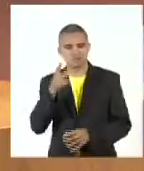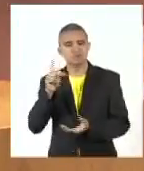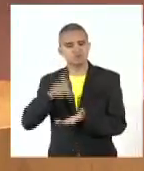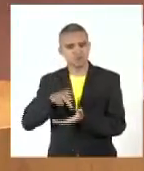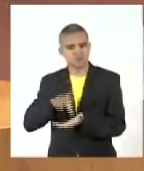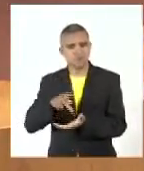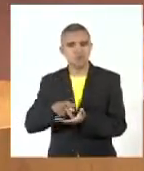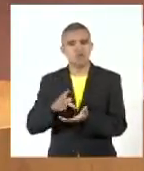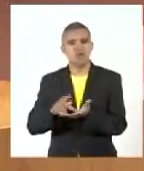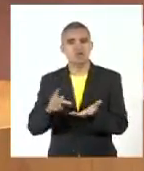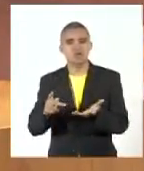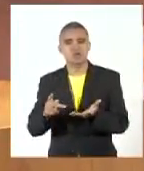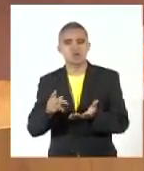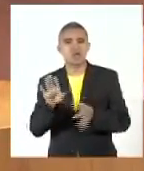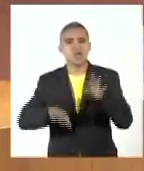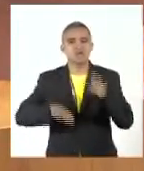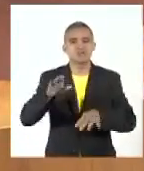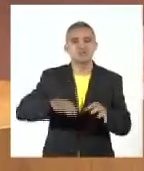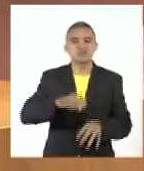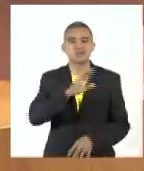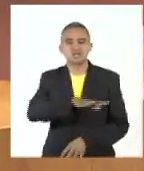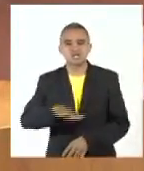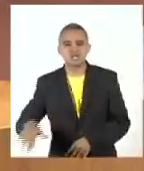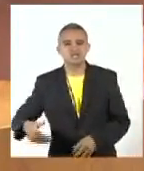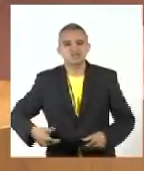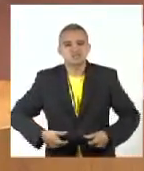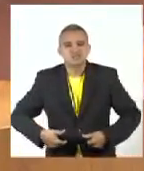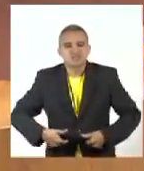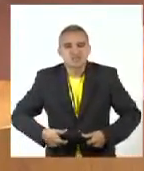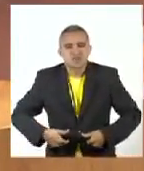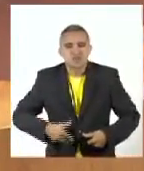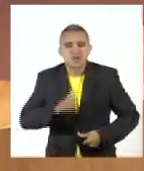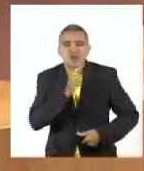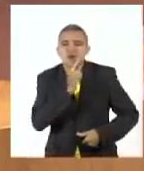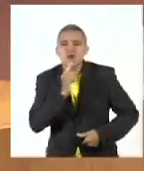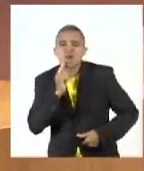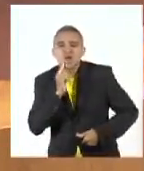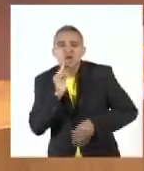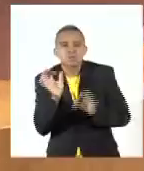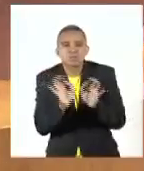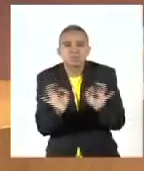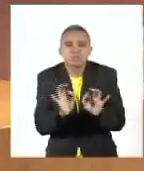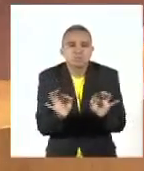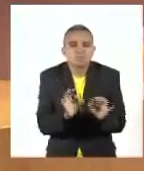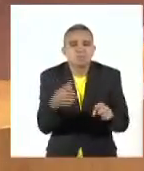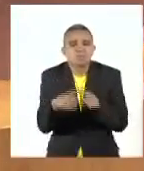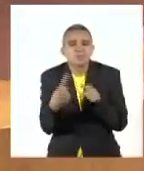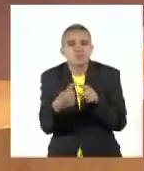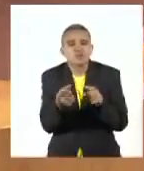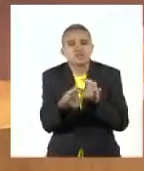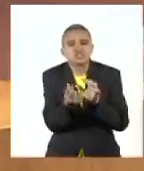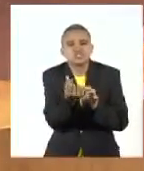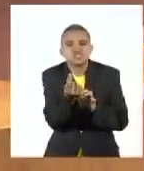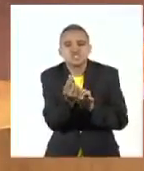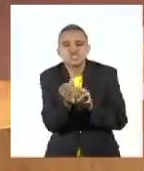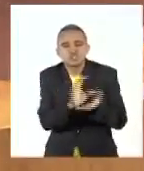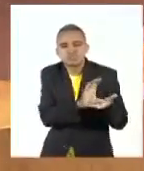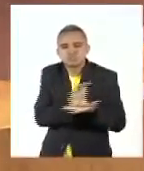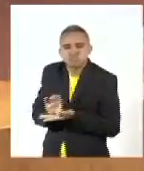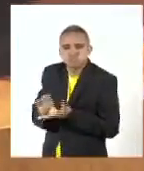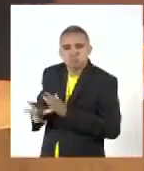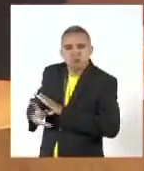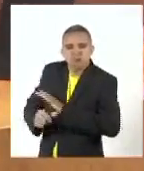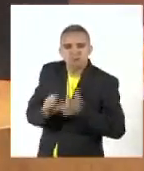da saúde, as crianças ficam com fome, ficam sem merenda, falou tudo certinho. Só não disse